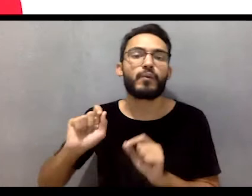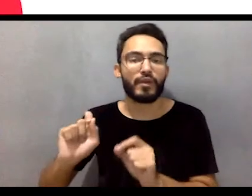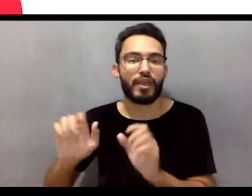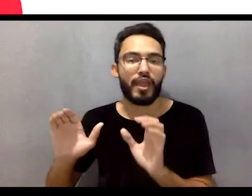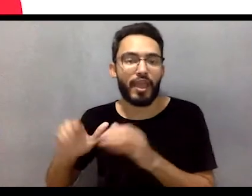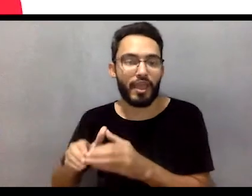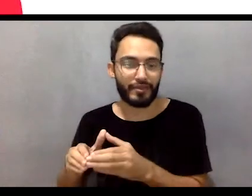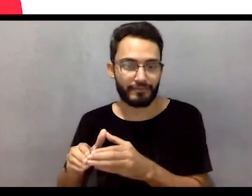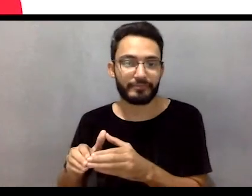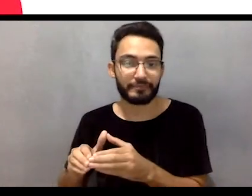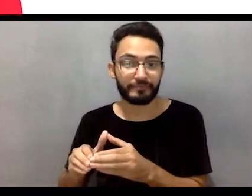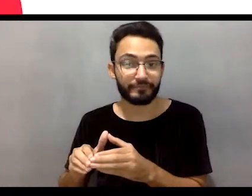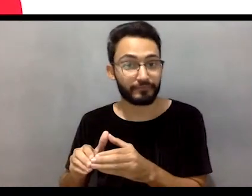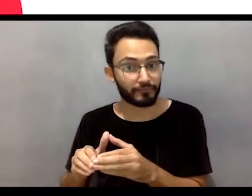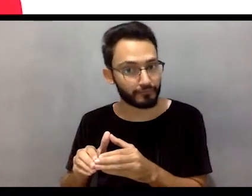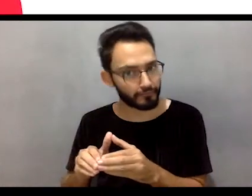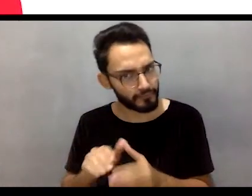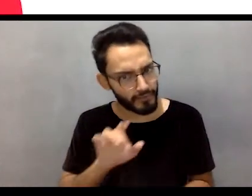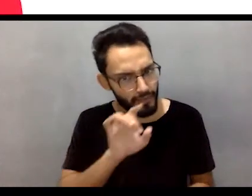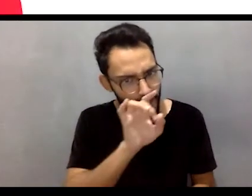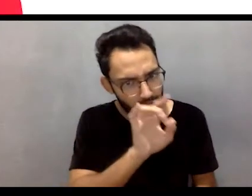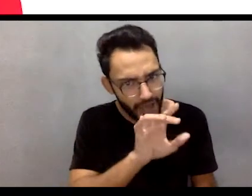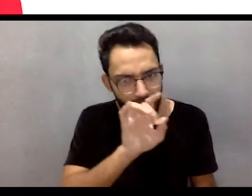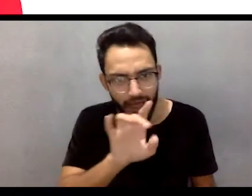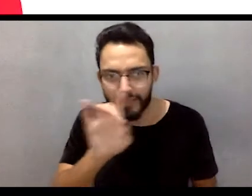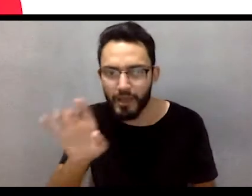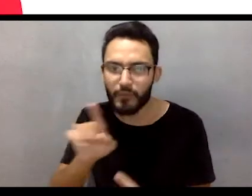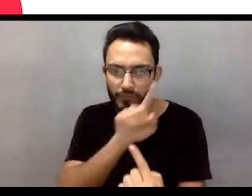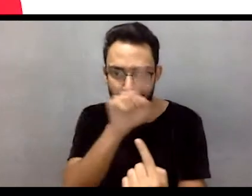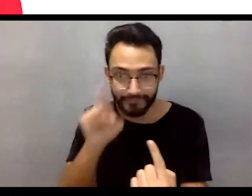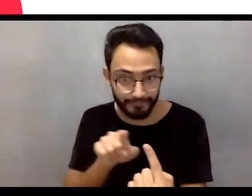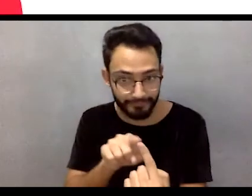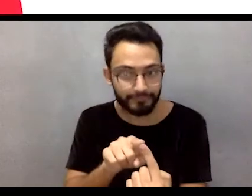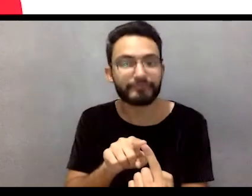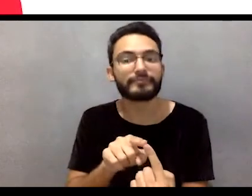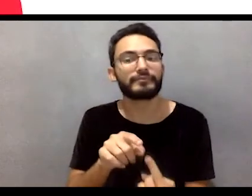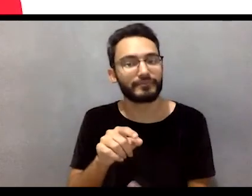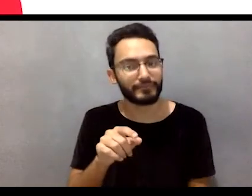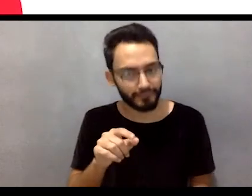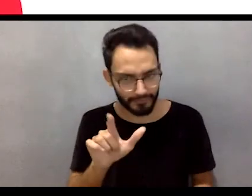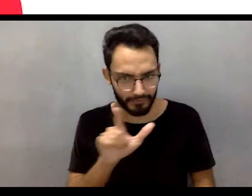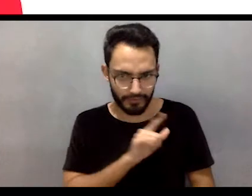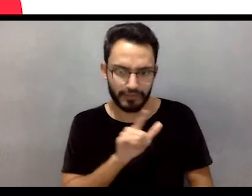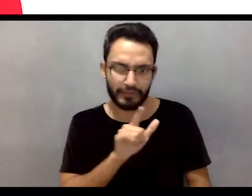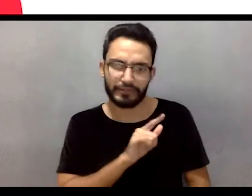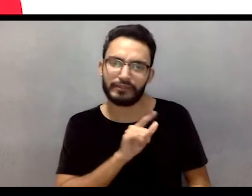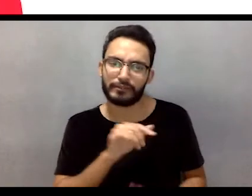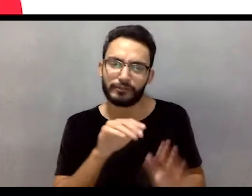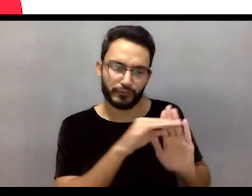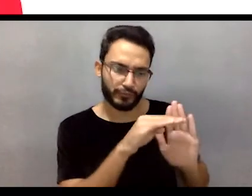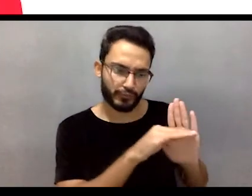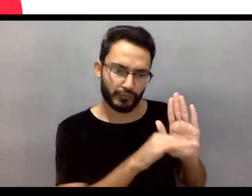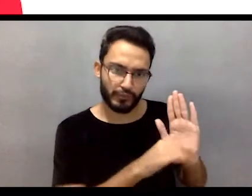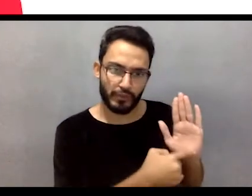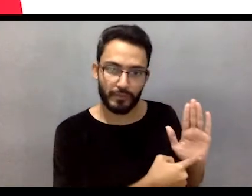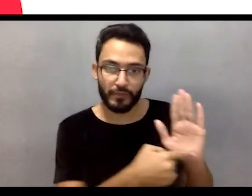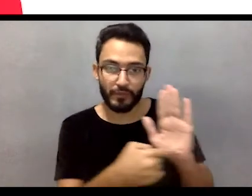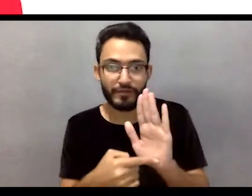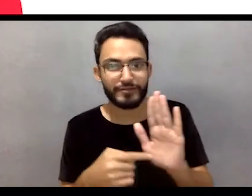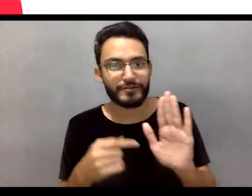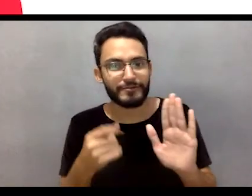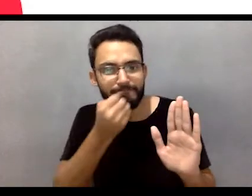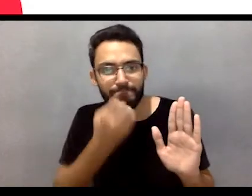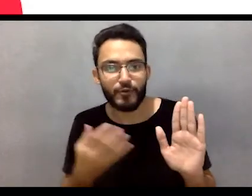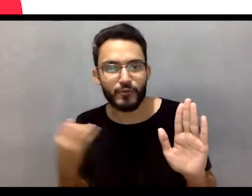aí, debaixo de cada um desses objetivos, nós vamos ter esses resultados-chave, esses key